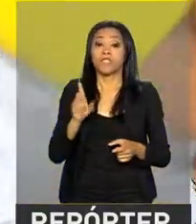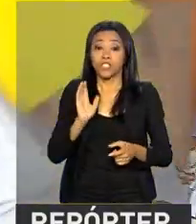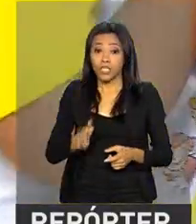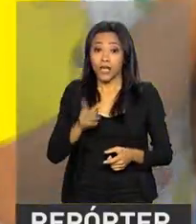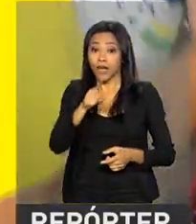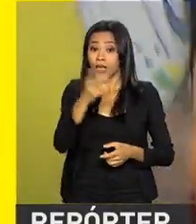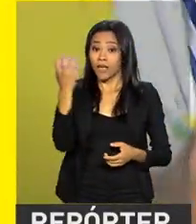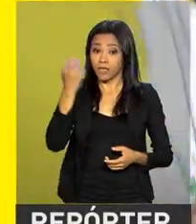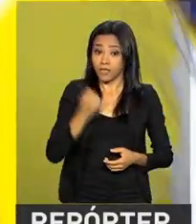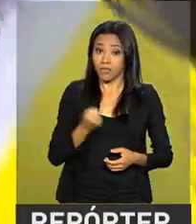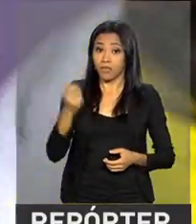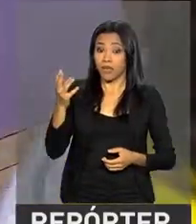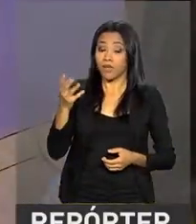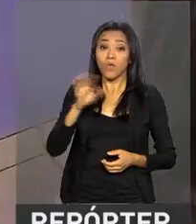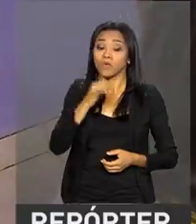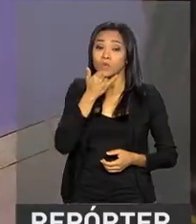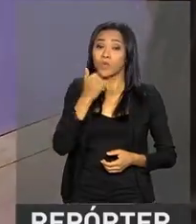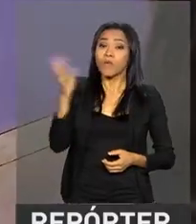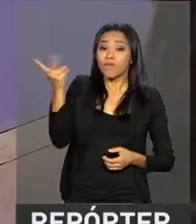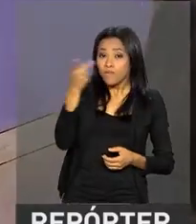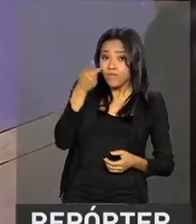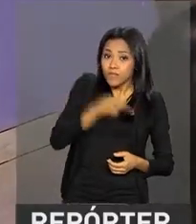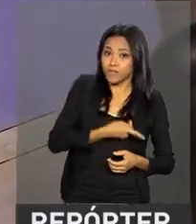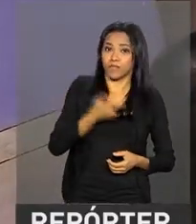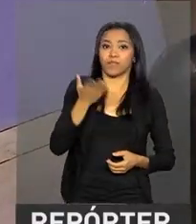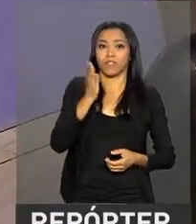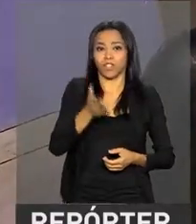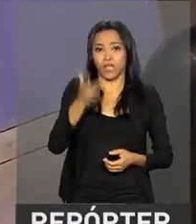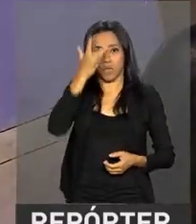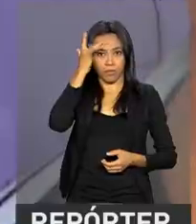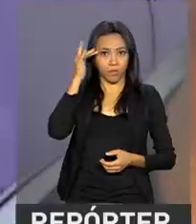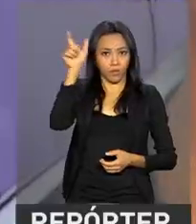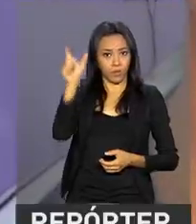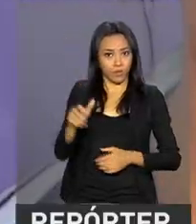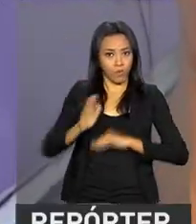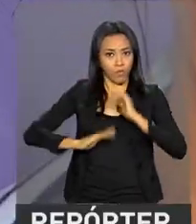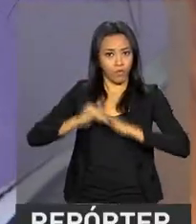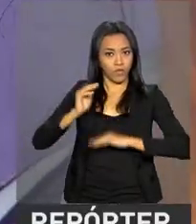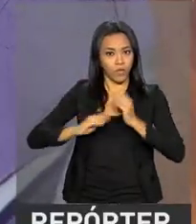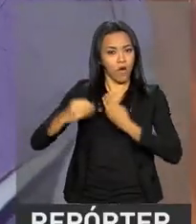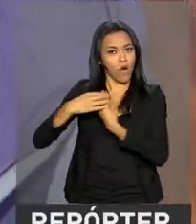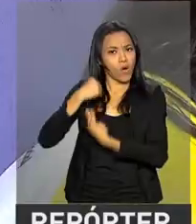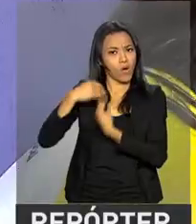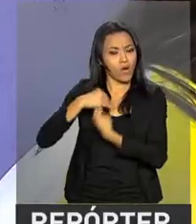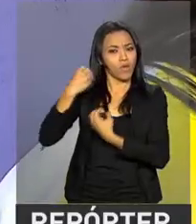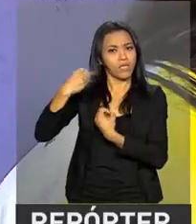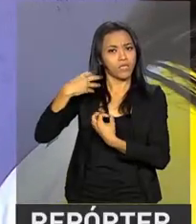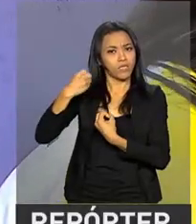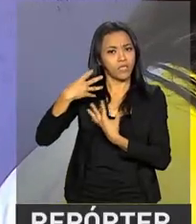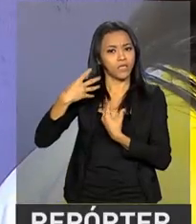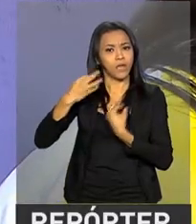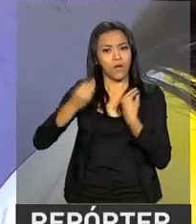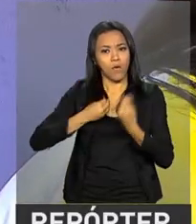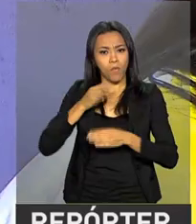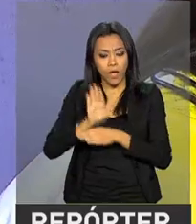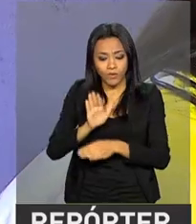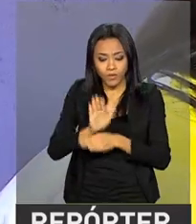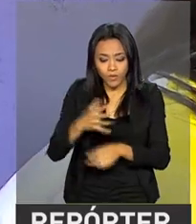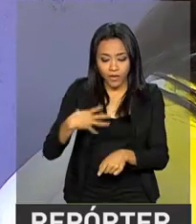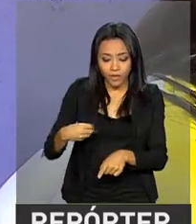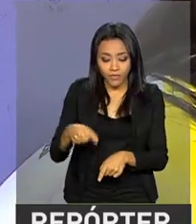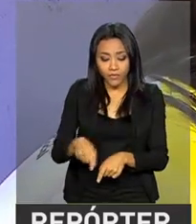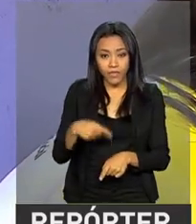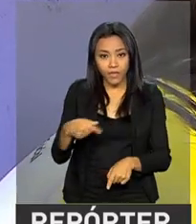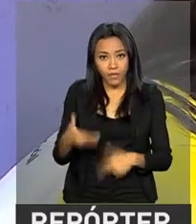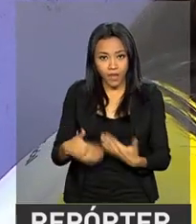recebeu 2 visitas do programa. E o que a monitora ensina ajuda Erenilza a dar para a filha a oportunidade de